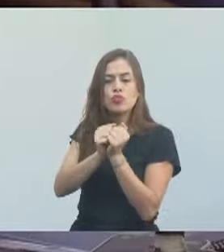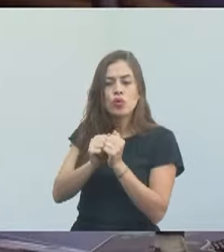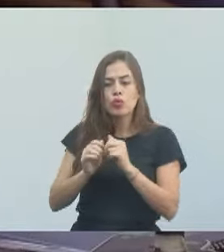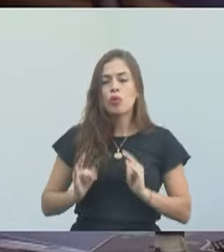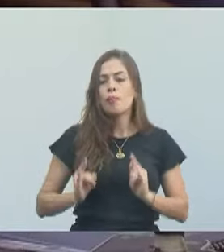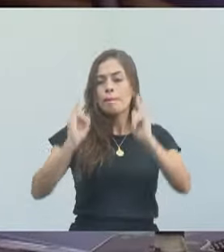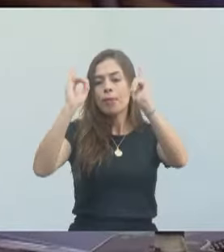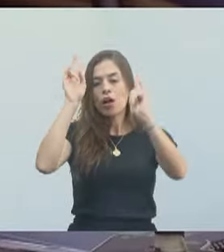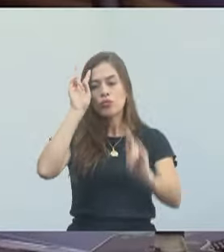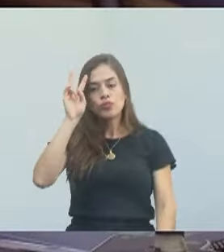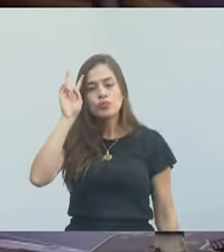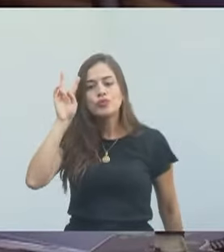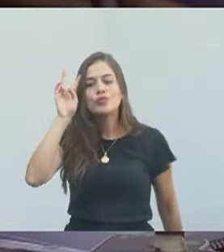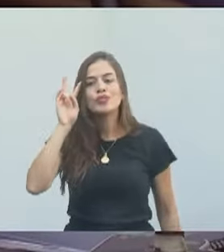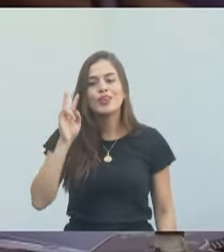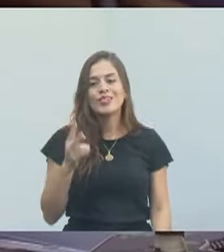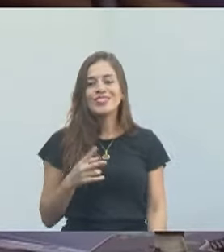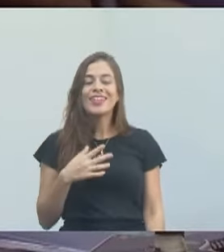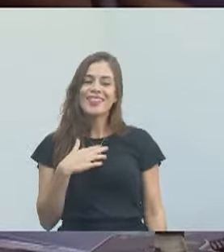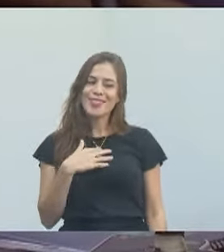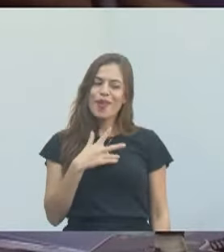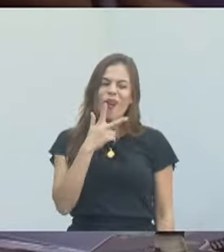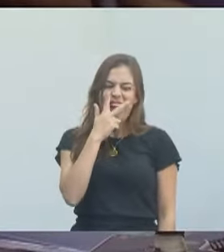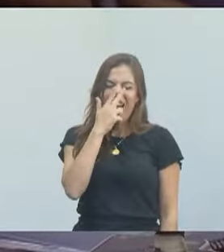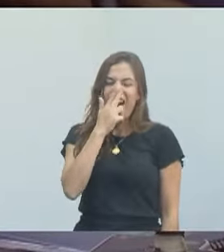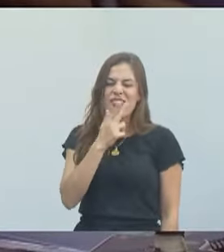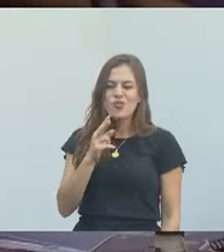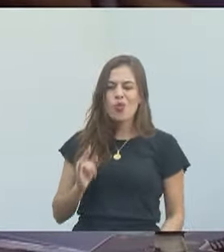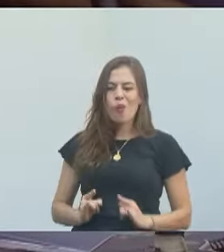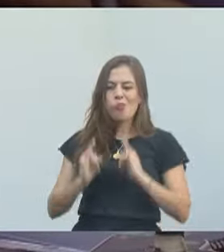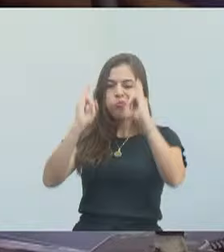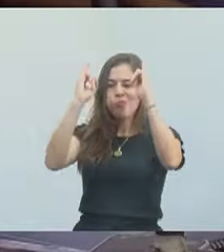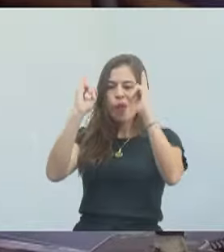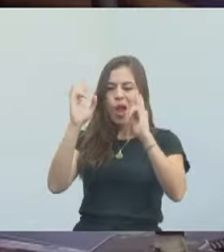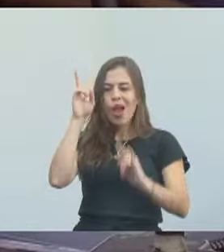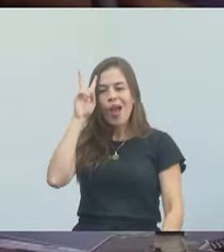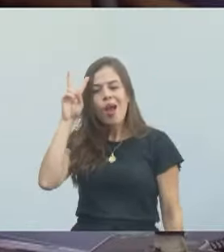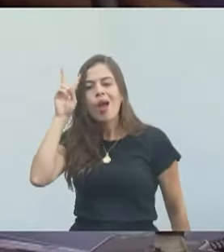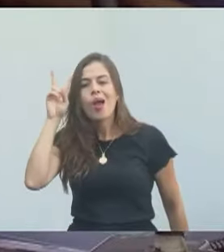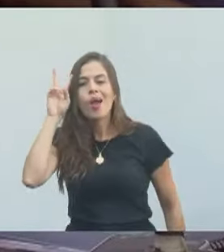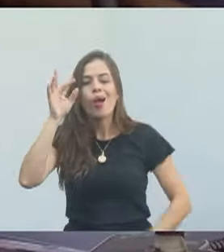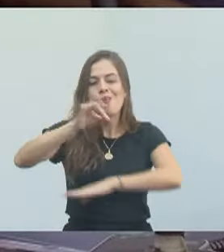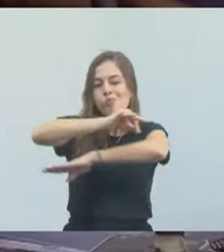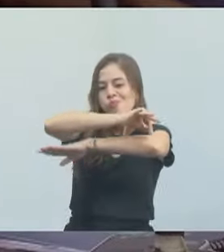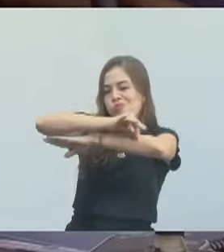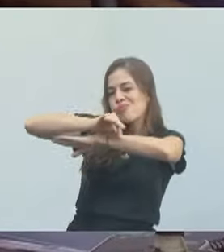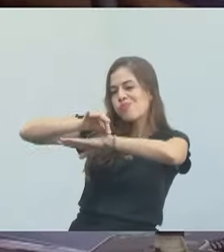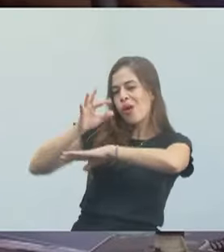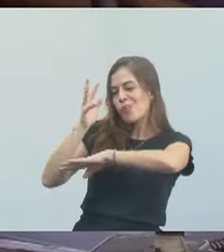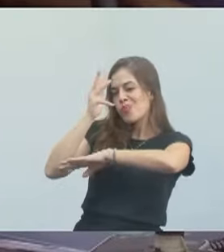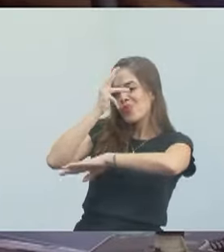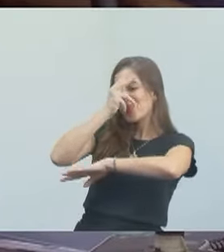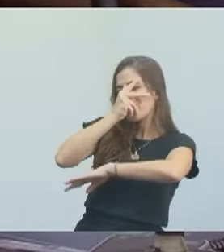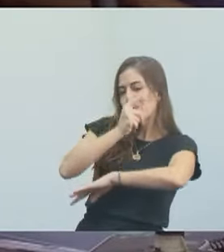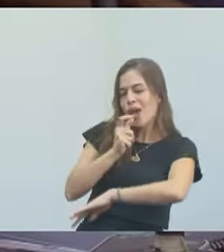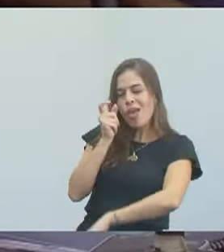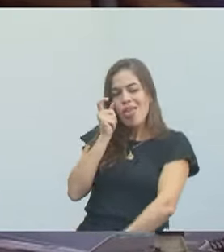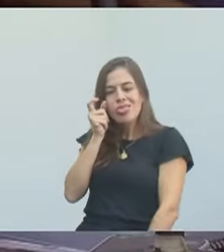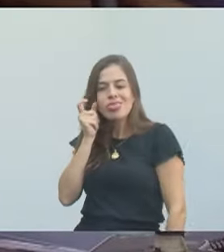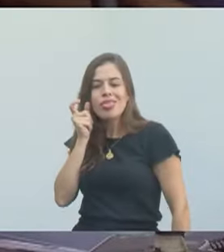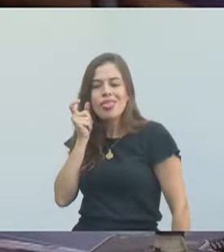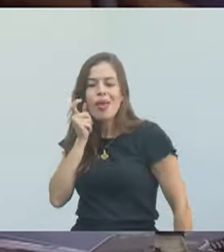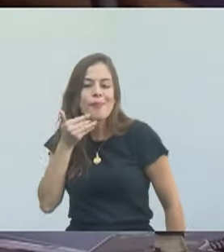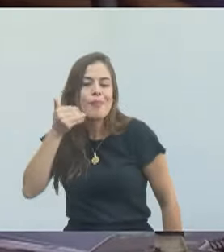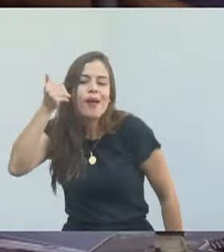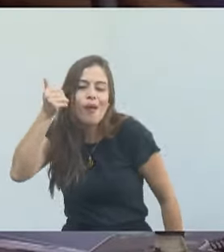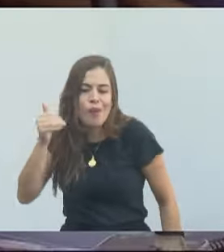Porque, modéstia à parte, eu acho os prédios históricos numa arquitetura mais bonita e mais interessante do que os